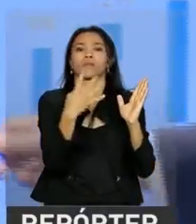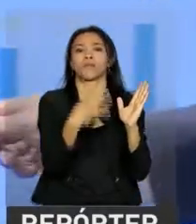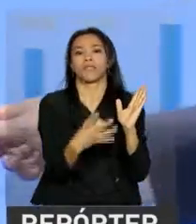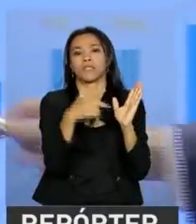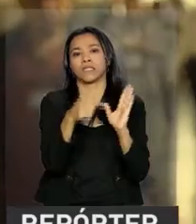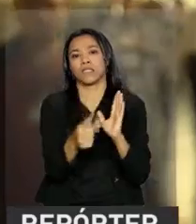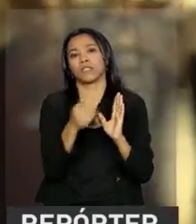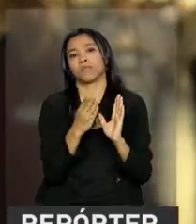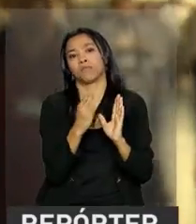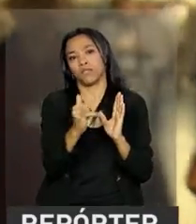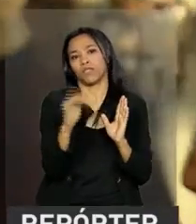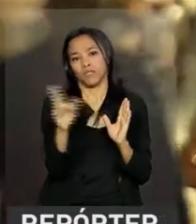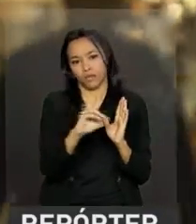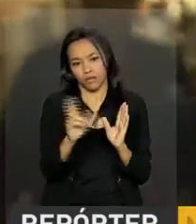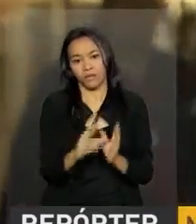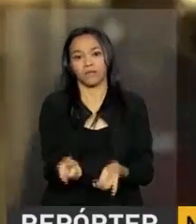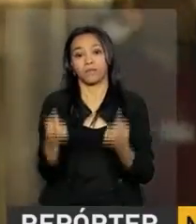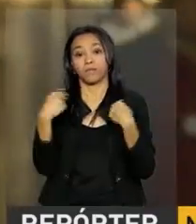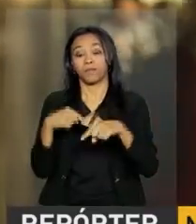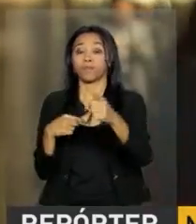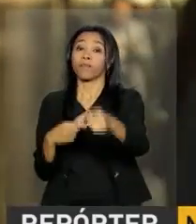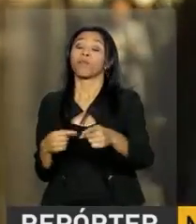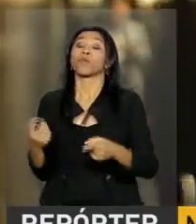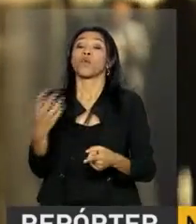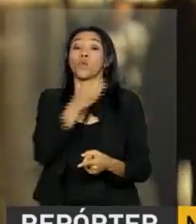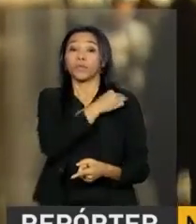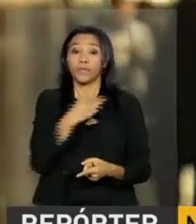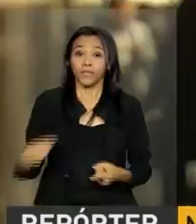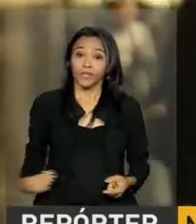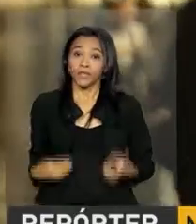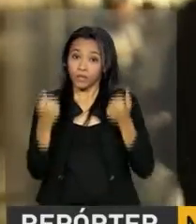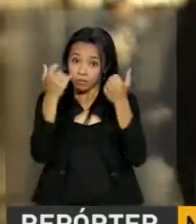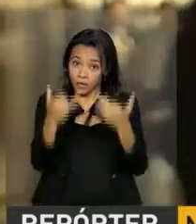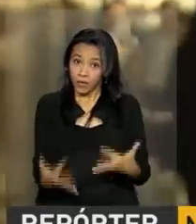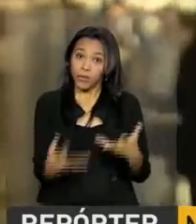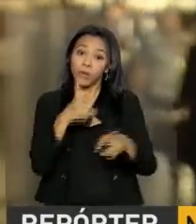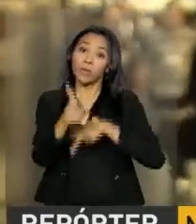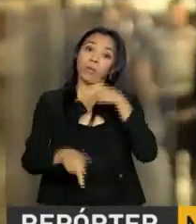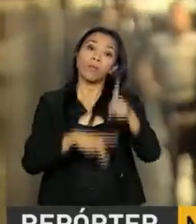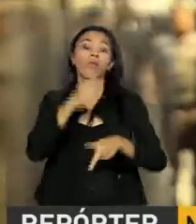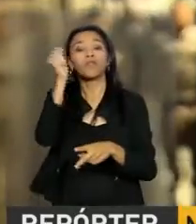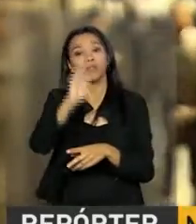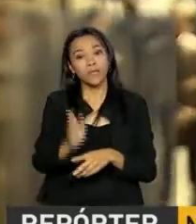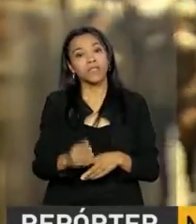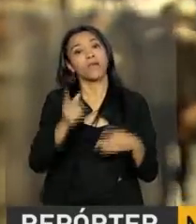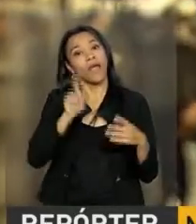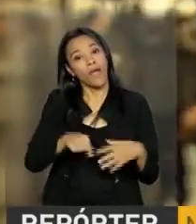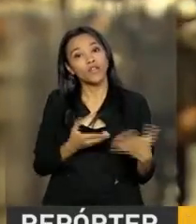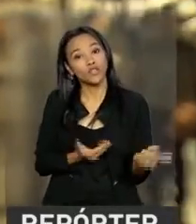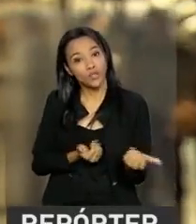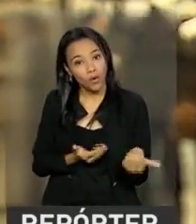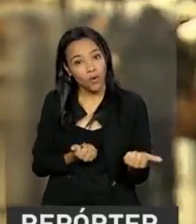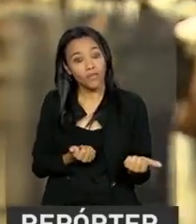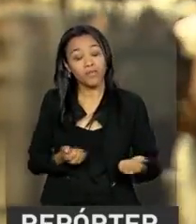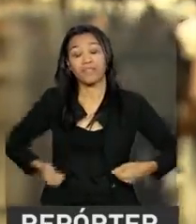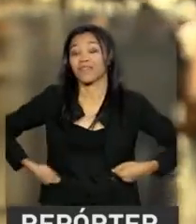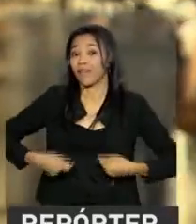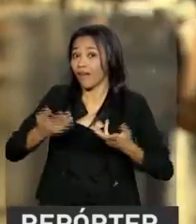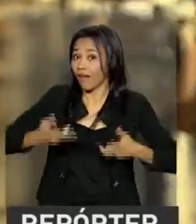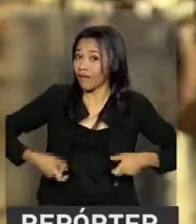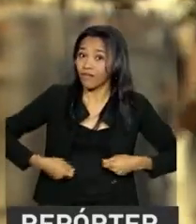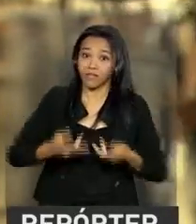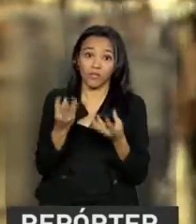de reais. O ministro destacou ainda que o Brasil tem uma população relativamente jovem, mas que gasta mais com previdência social